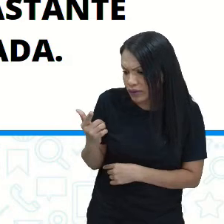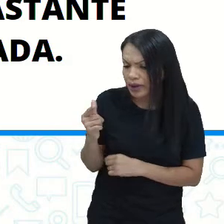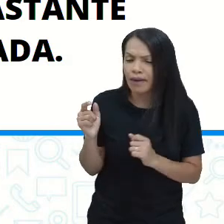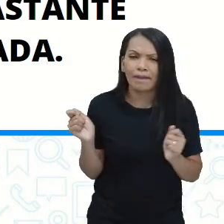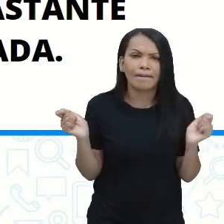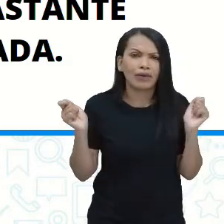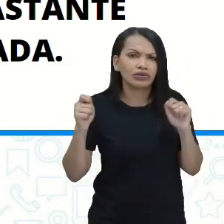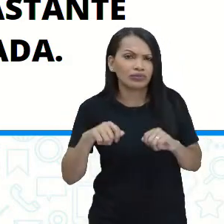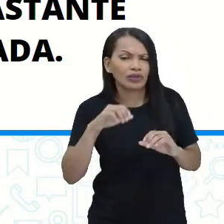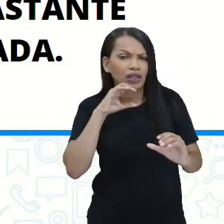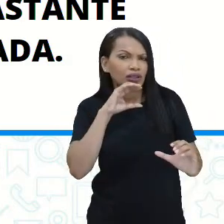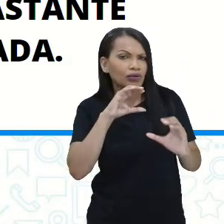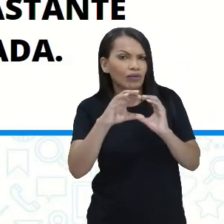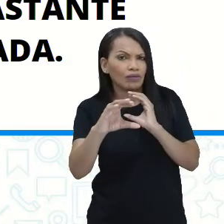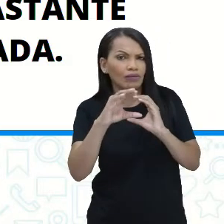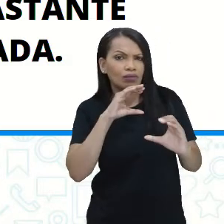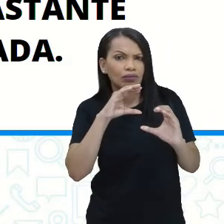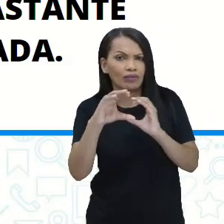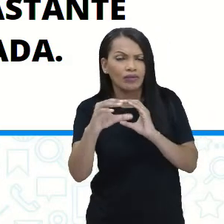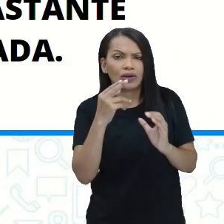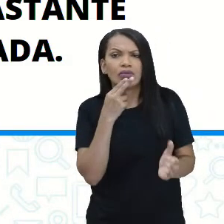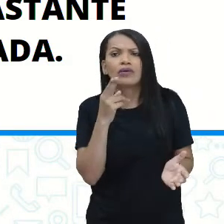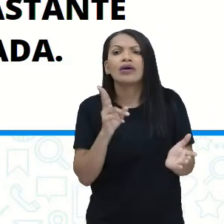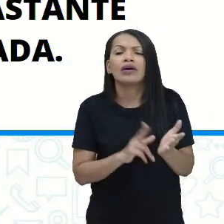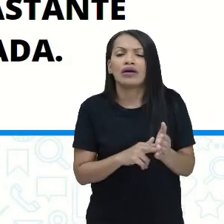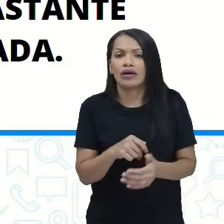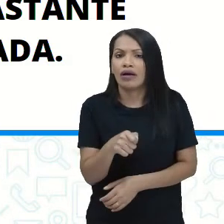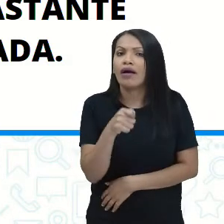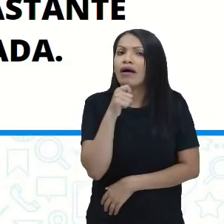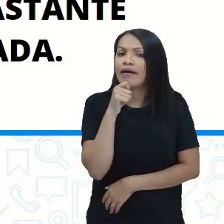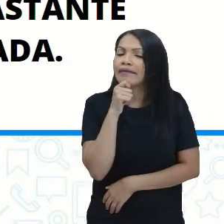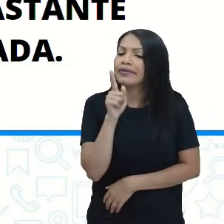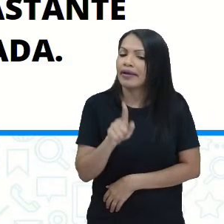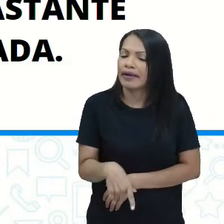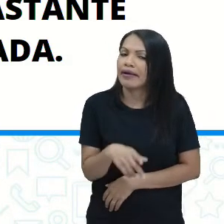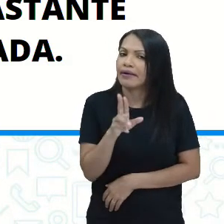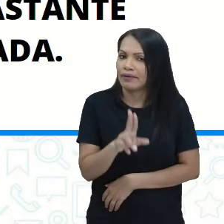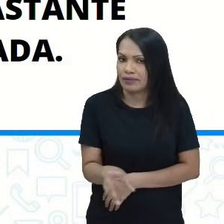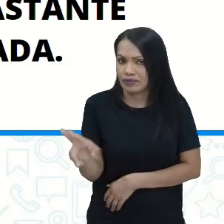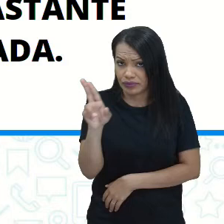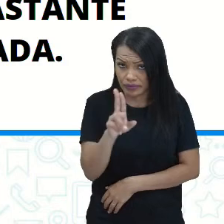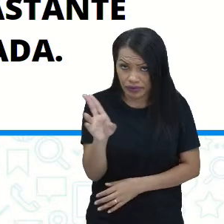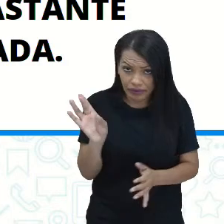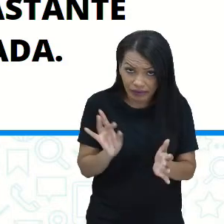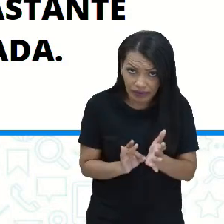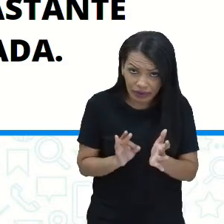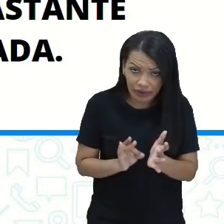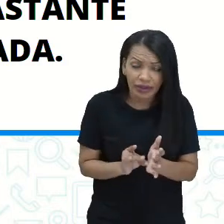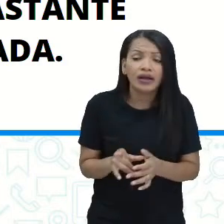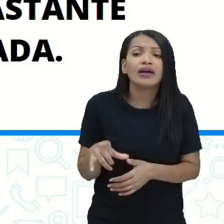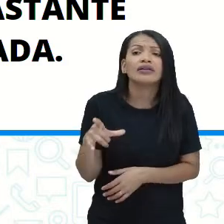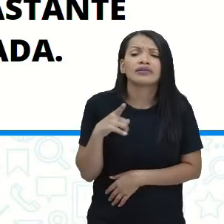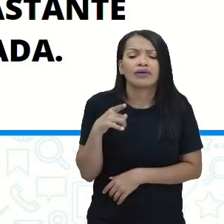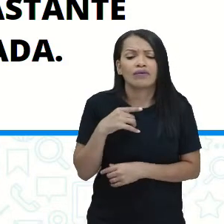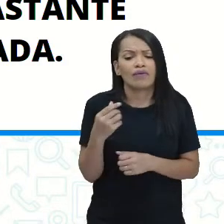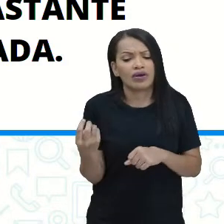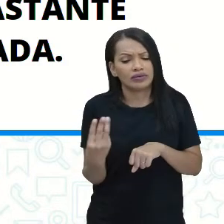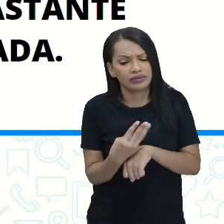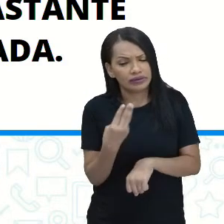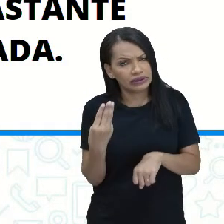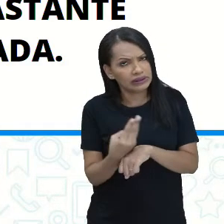formas de comunicação, a carta ainda é bastante utilizada, é verdade. A gente tem o WhatsApp para